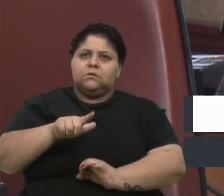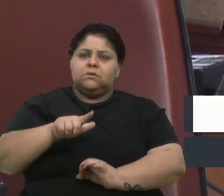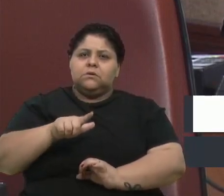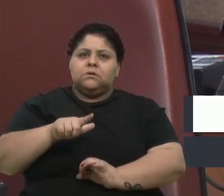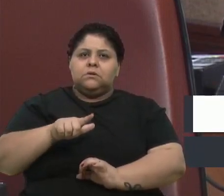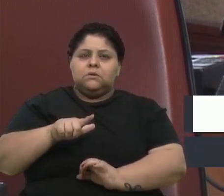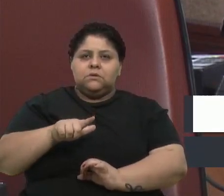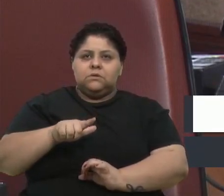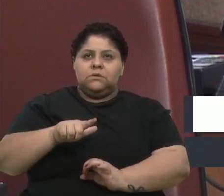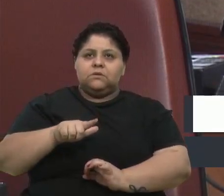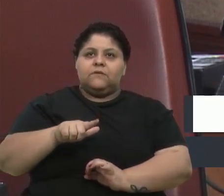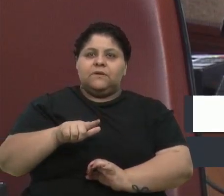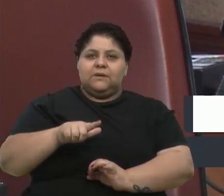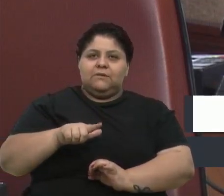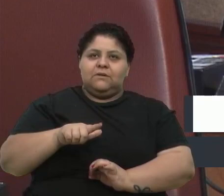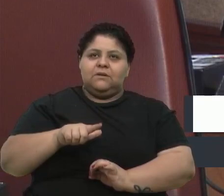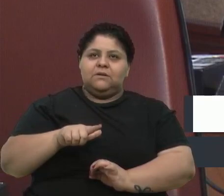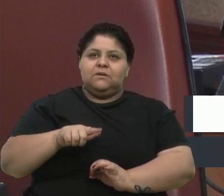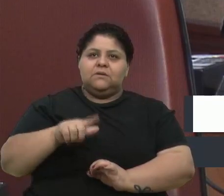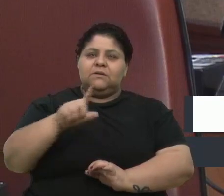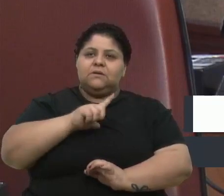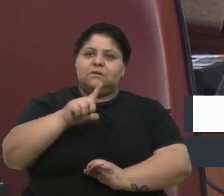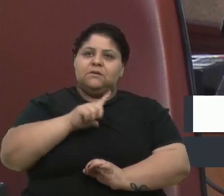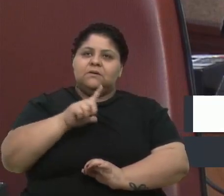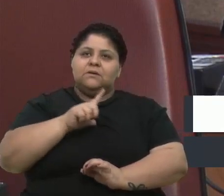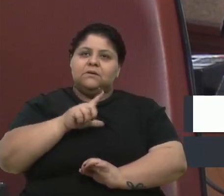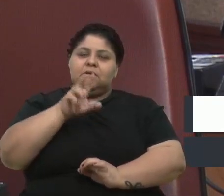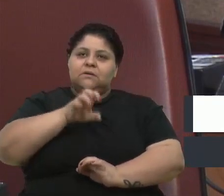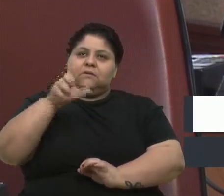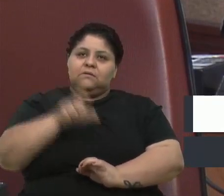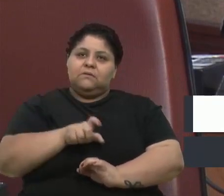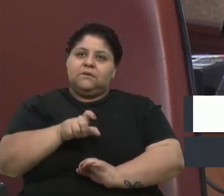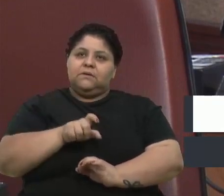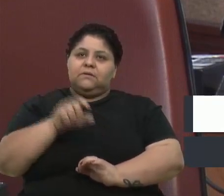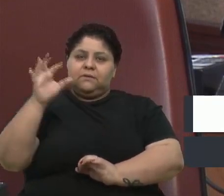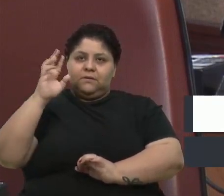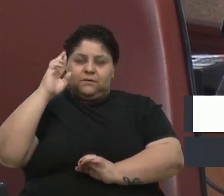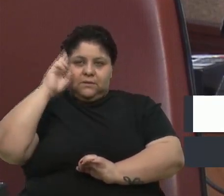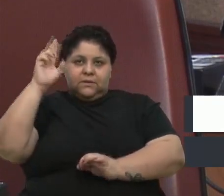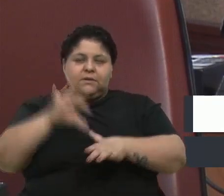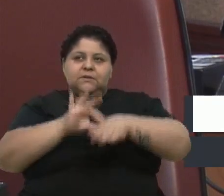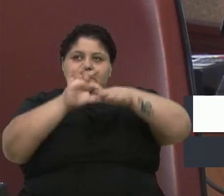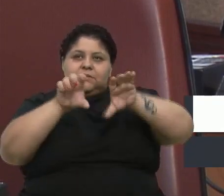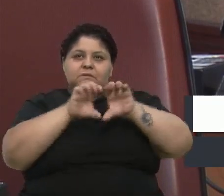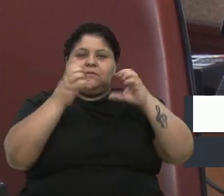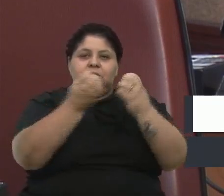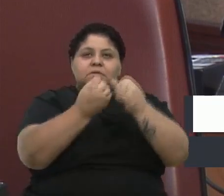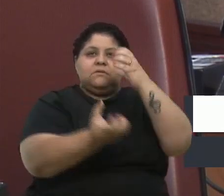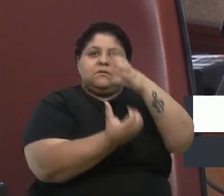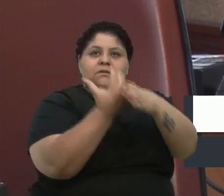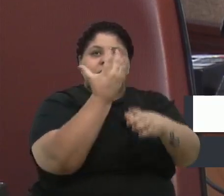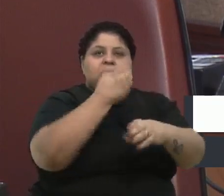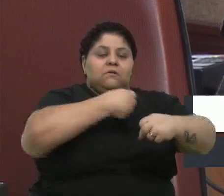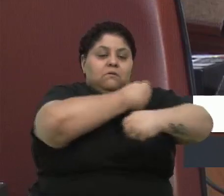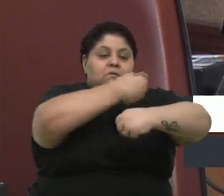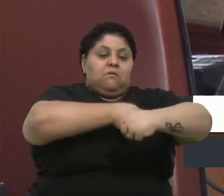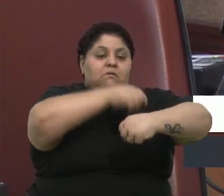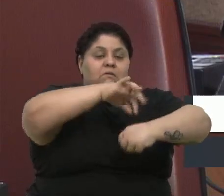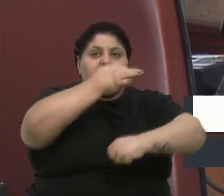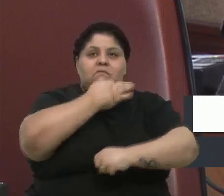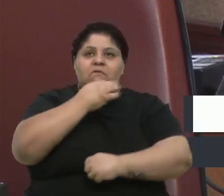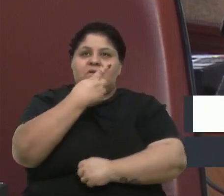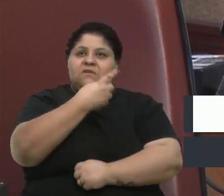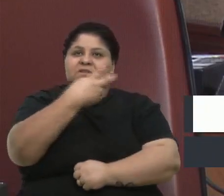presença do Darcy de Jesus. O Darcy, grande líder comunitário, fundou a primeira cozinha comunitária em Caxias do Sul com